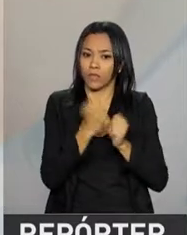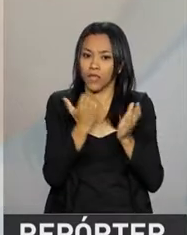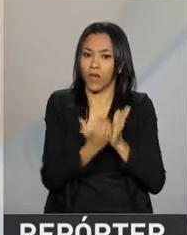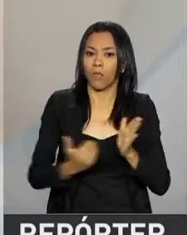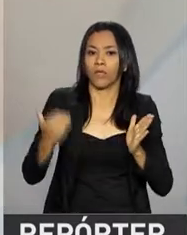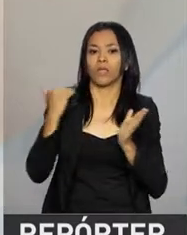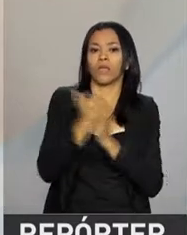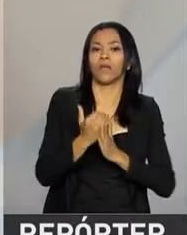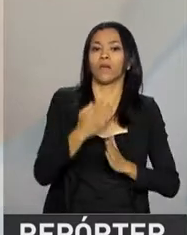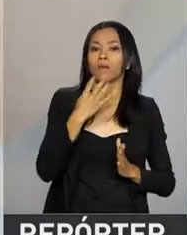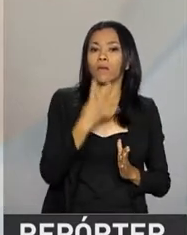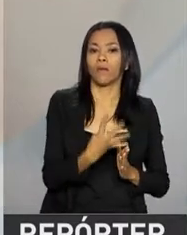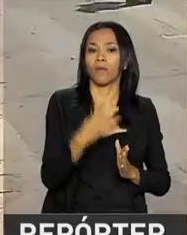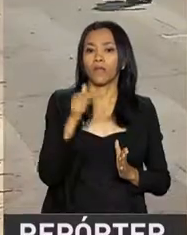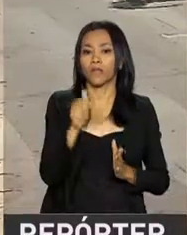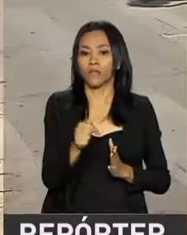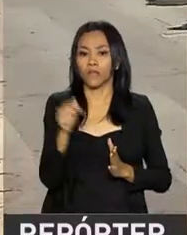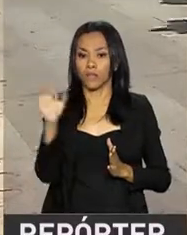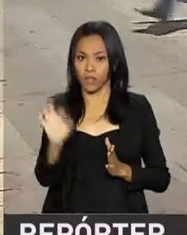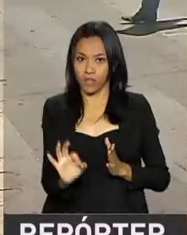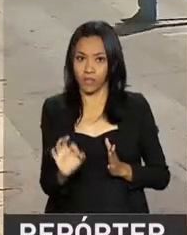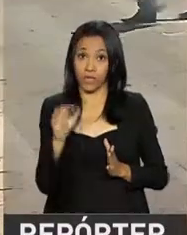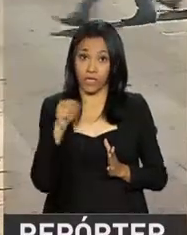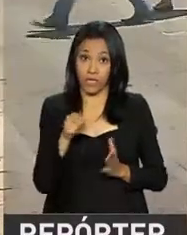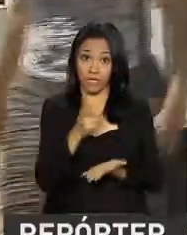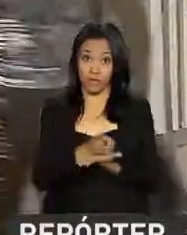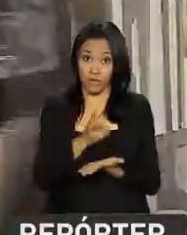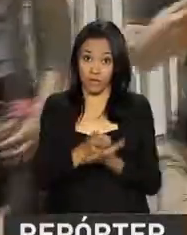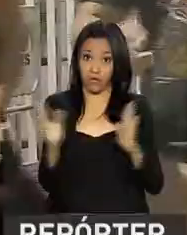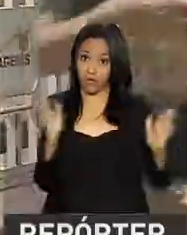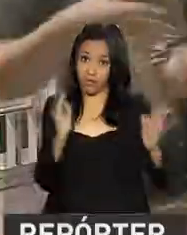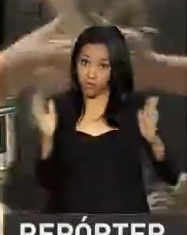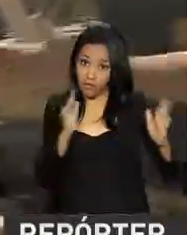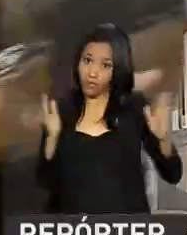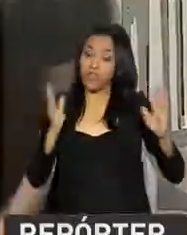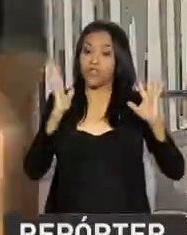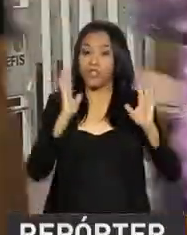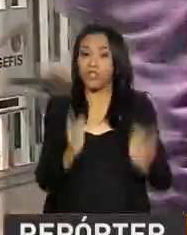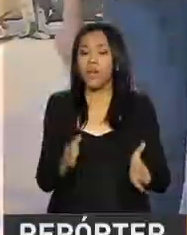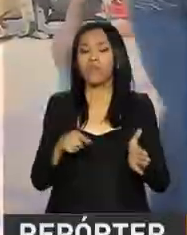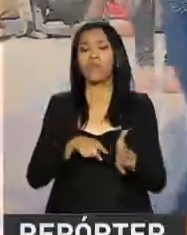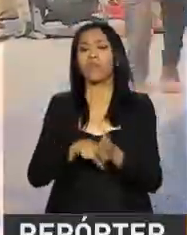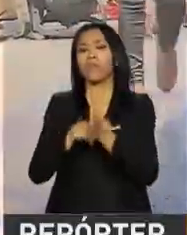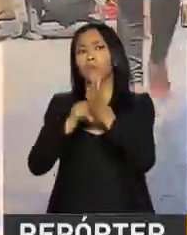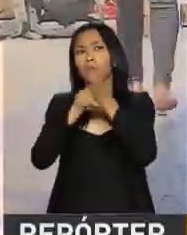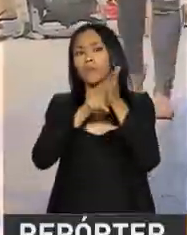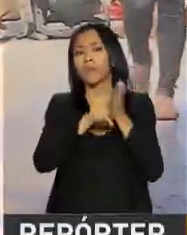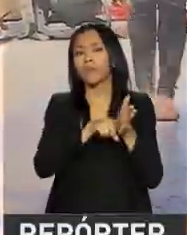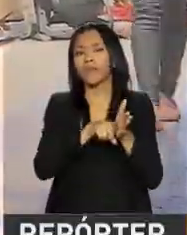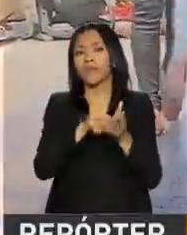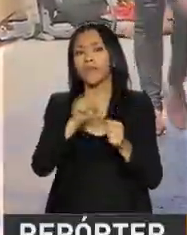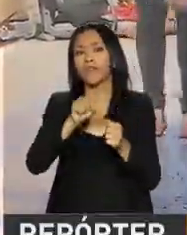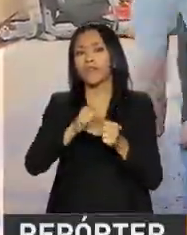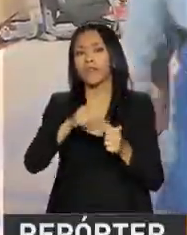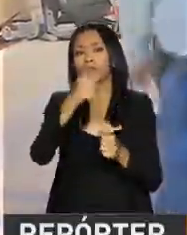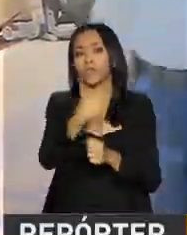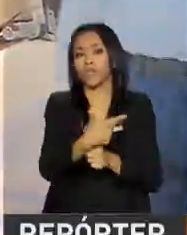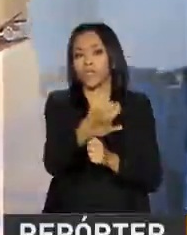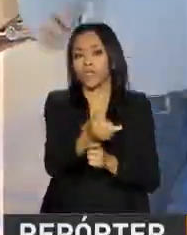em 47%. Nesse mesmo período, foram realizados mais de 26 milhões de procedimentos em